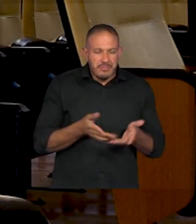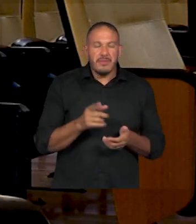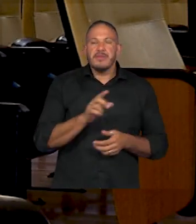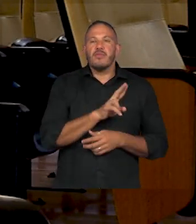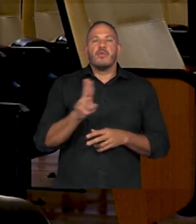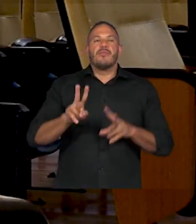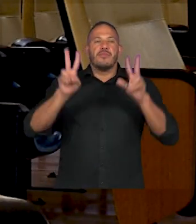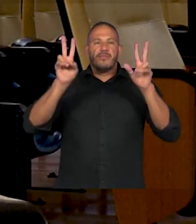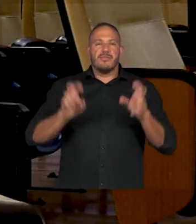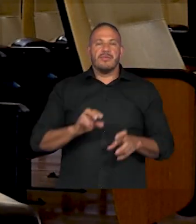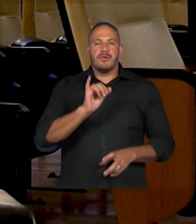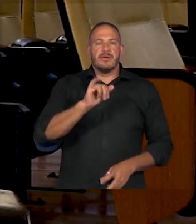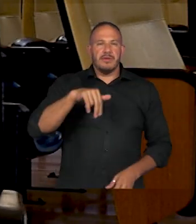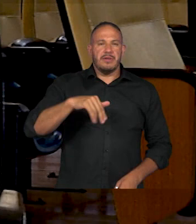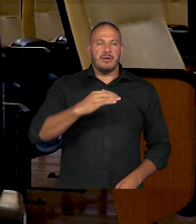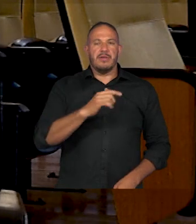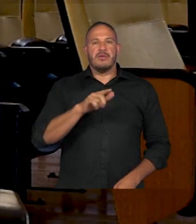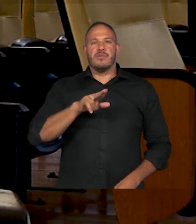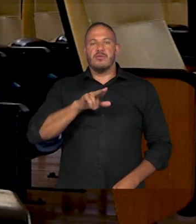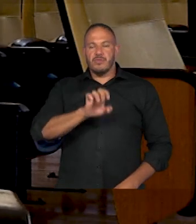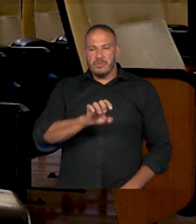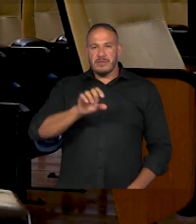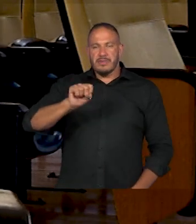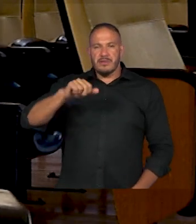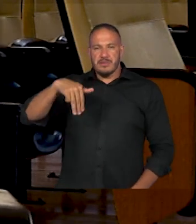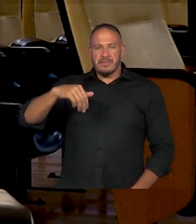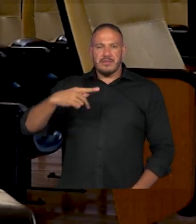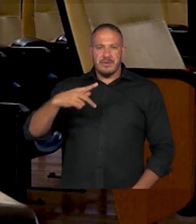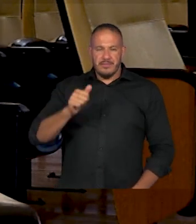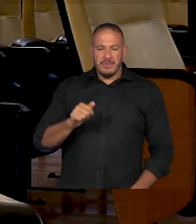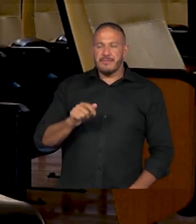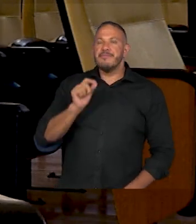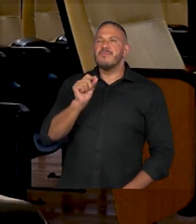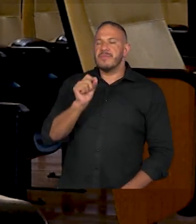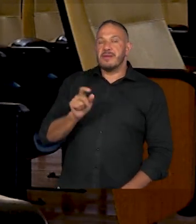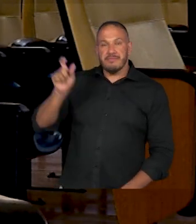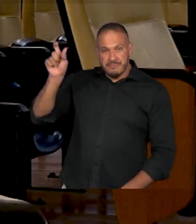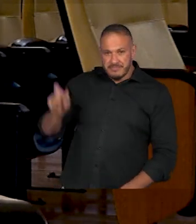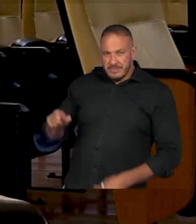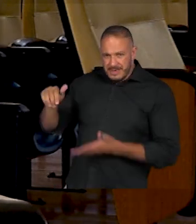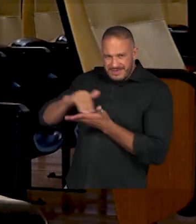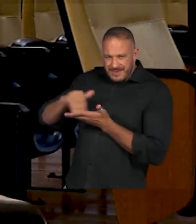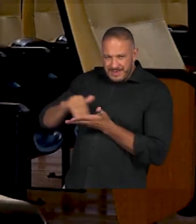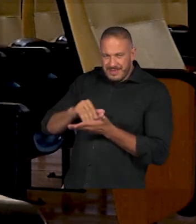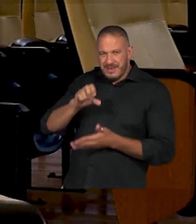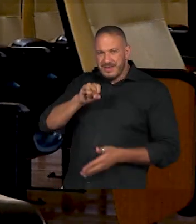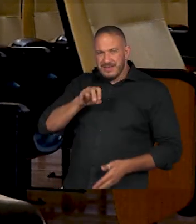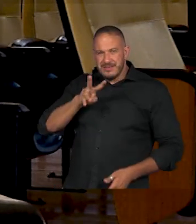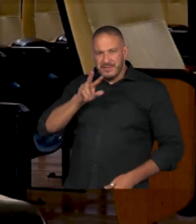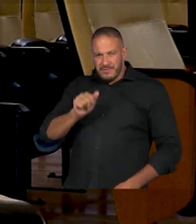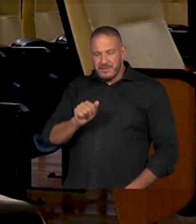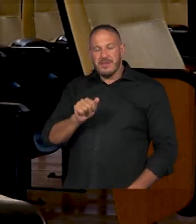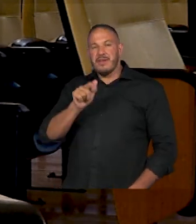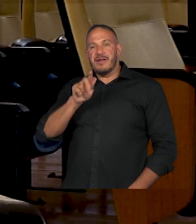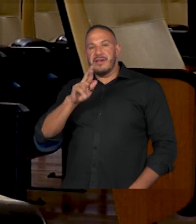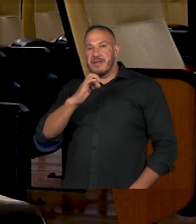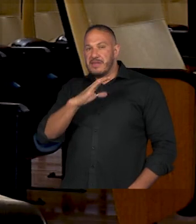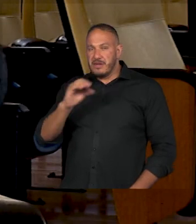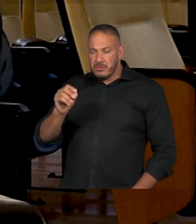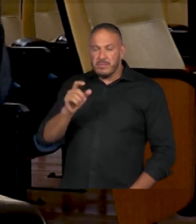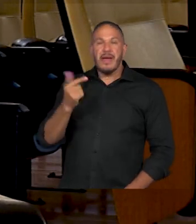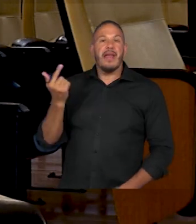que é um programa que a secretária Silvia Greco, quando ela entrou na secretaria, ela foi em cada secretaria e fez